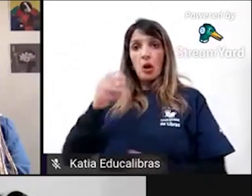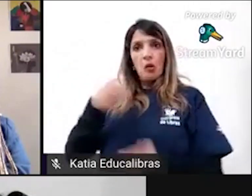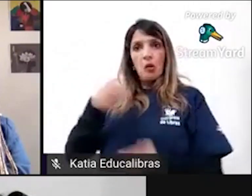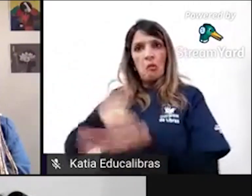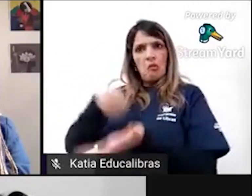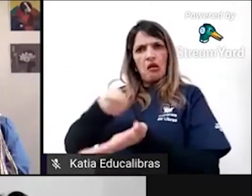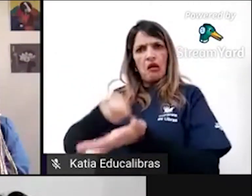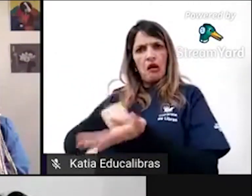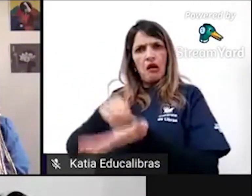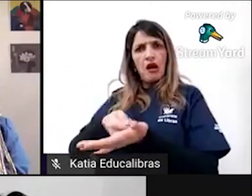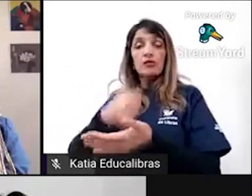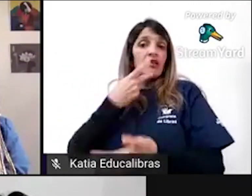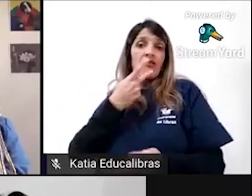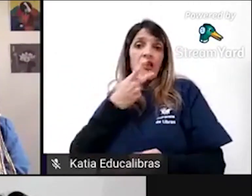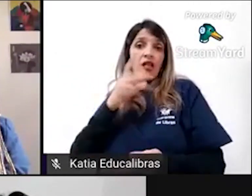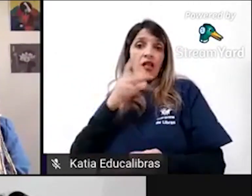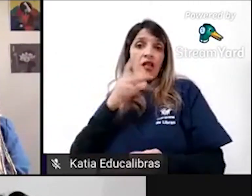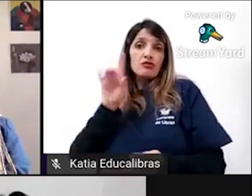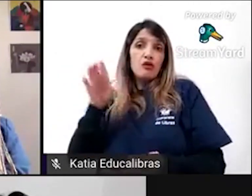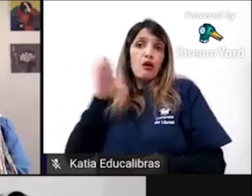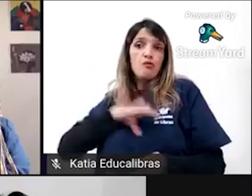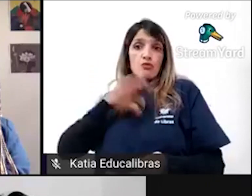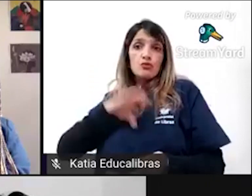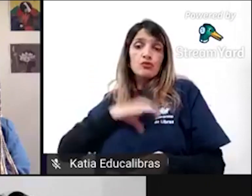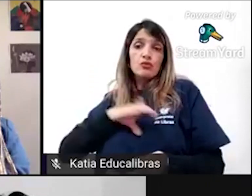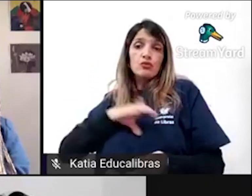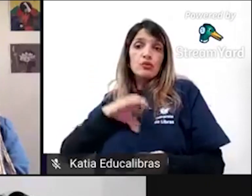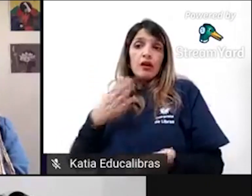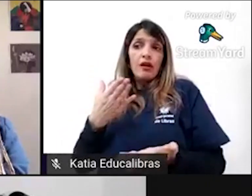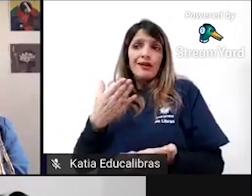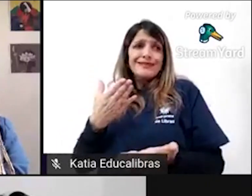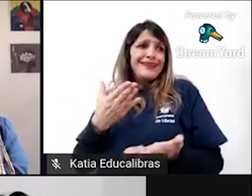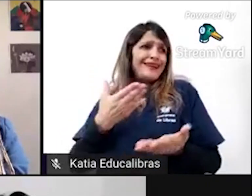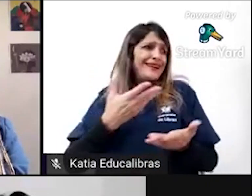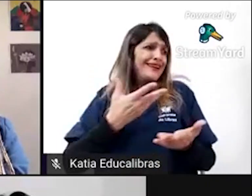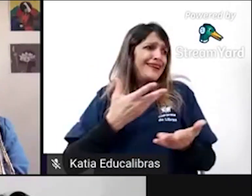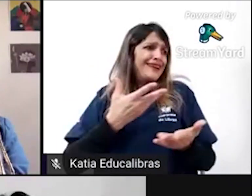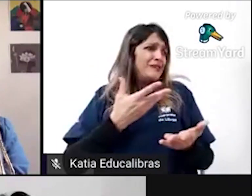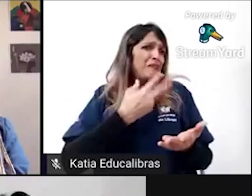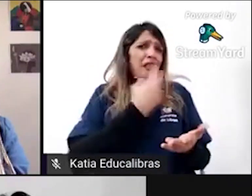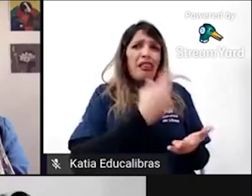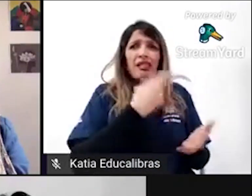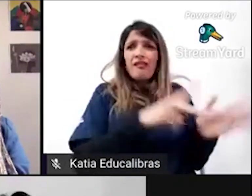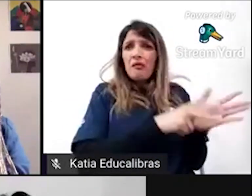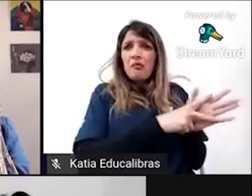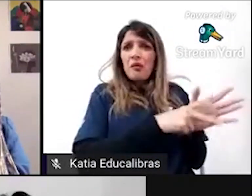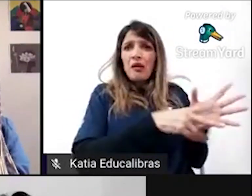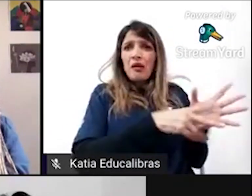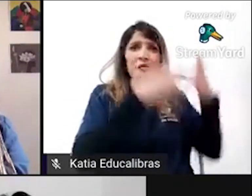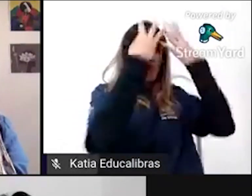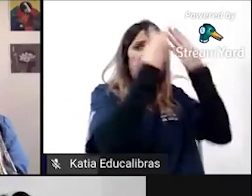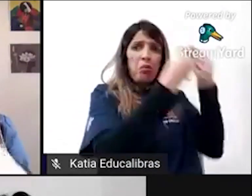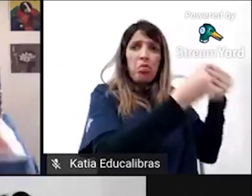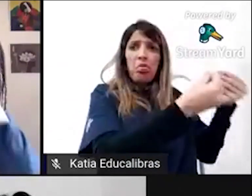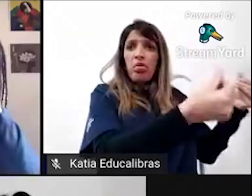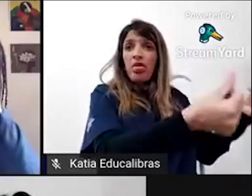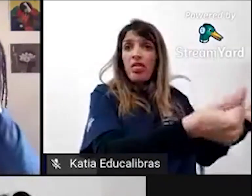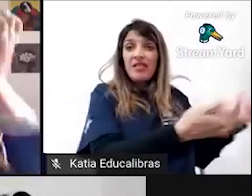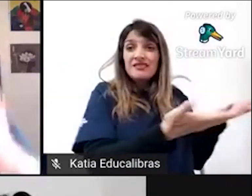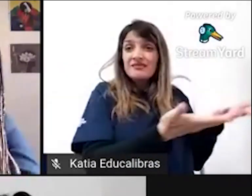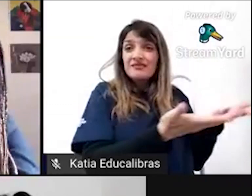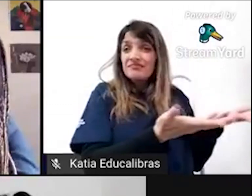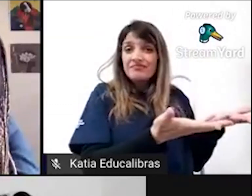somente português, claro, a gente acabava esquecendo de falar, esquecendo a própria